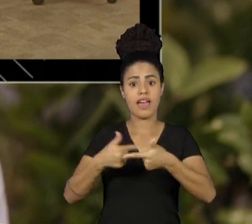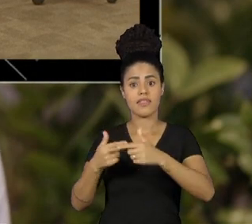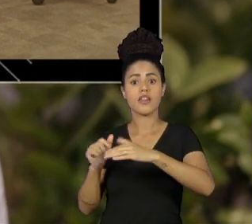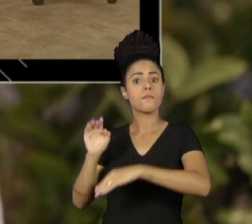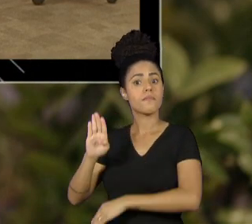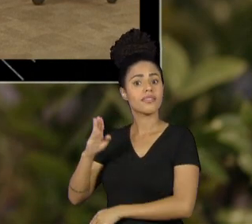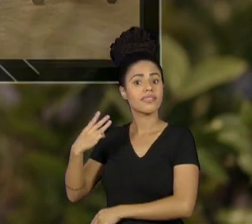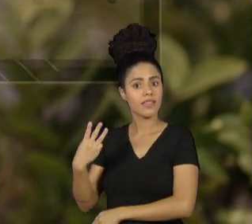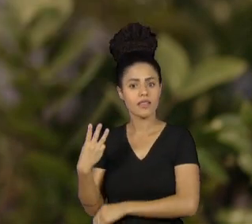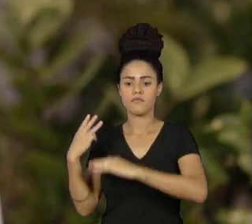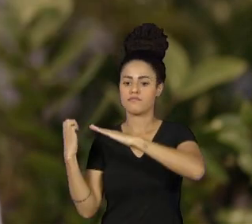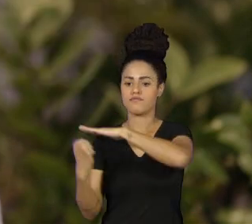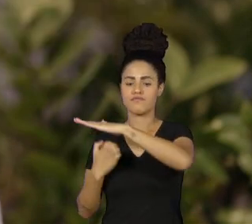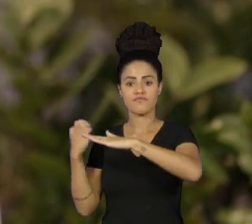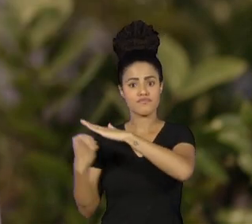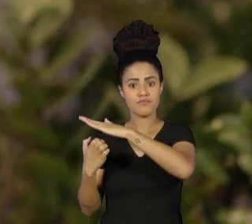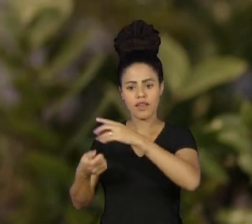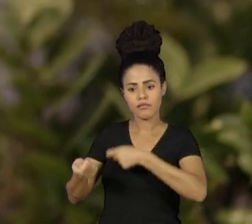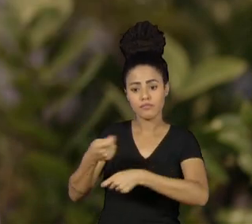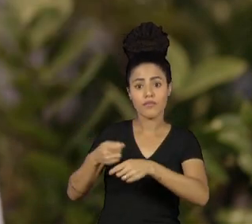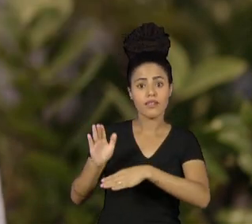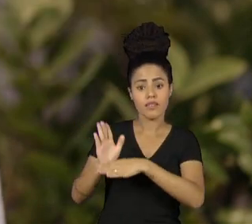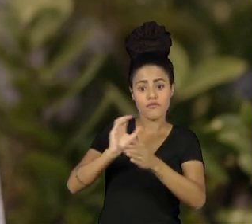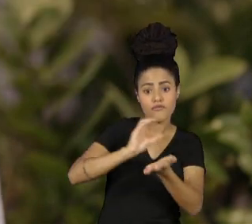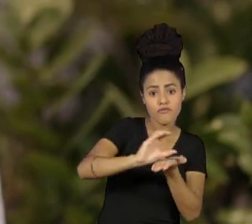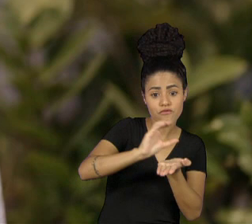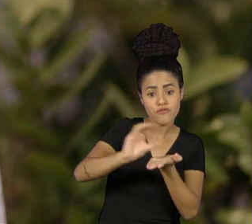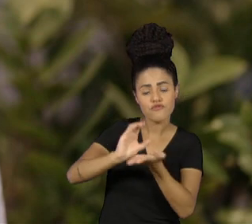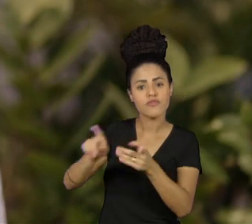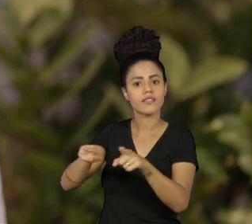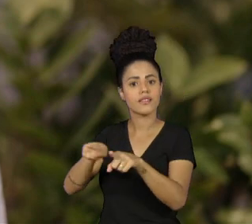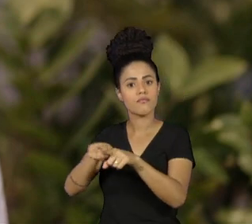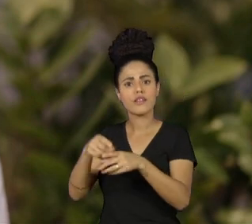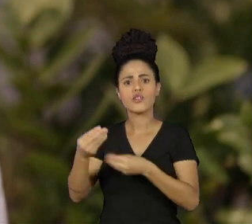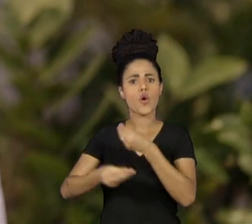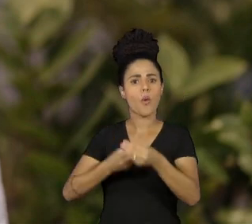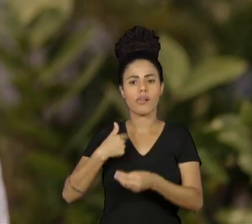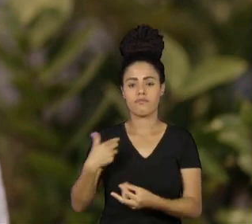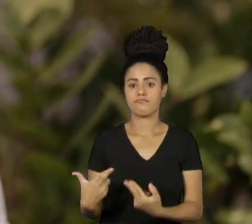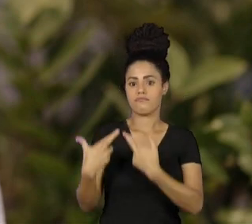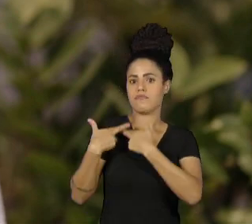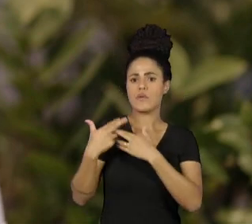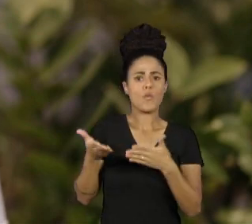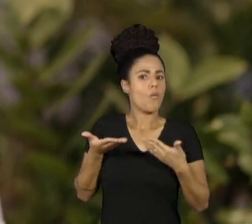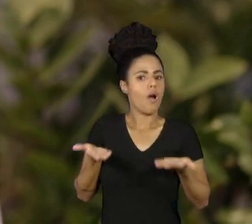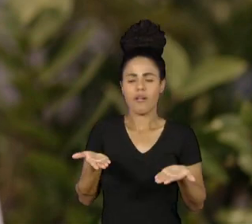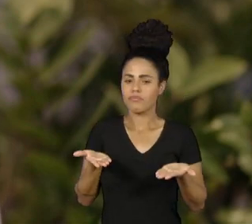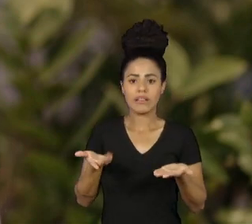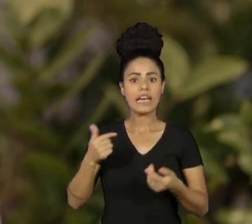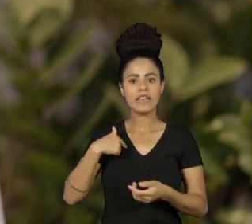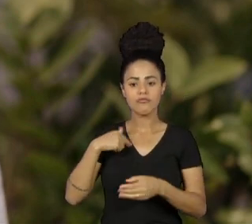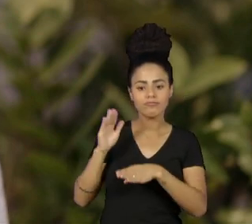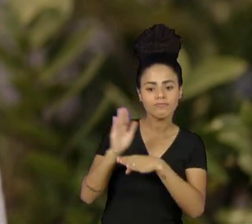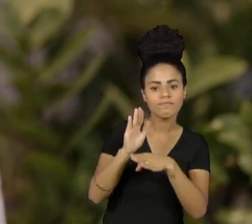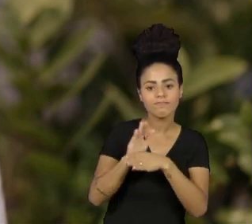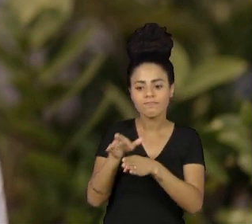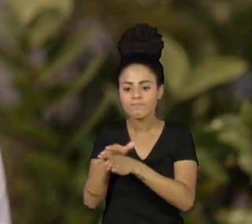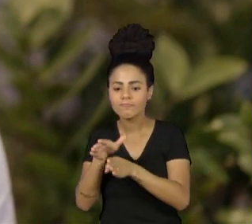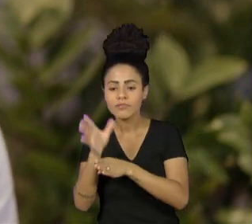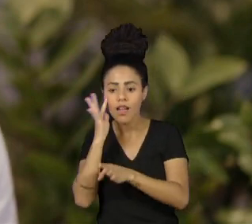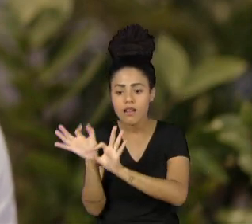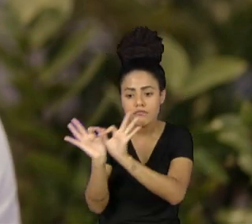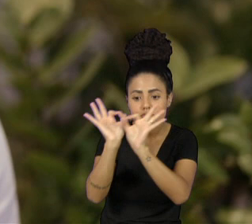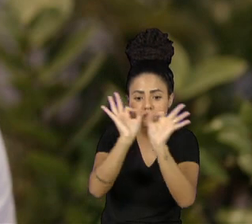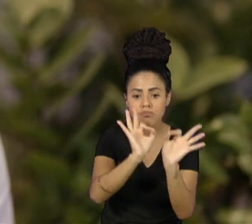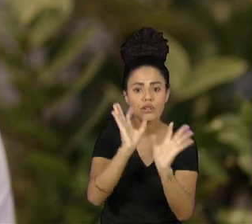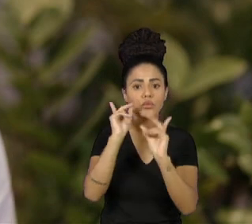cadeira é de Business Manager, gestão de negócios ali. Então, o meu papel ali, a gente meio que cuida dos indicadores da área, acompanha ali